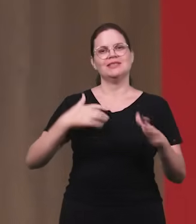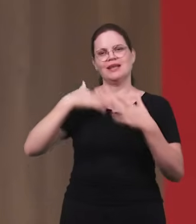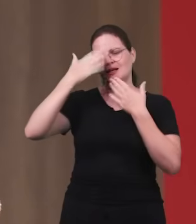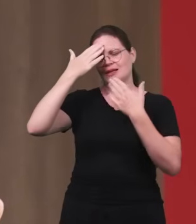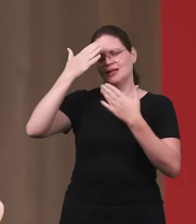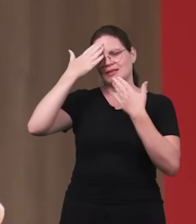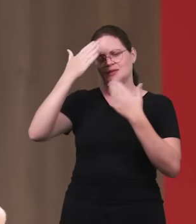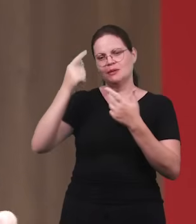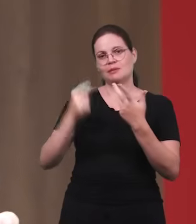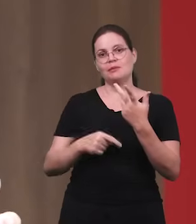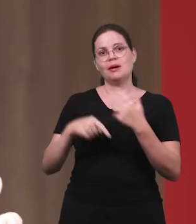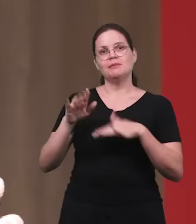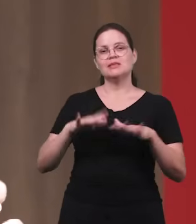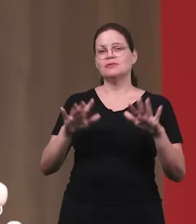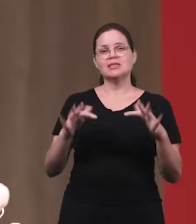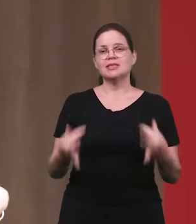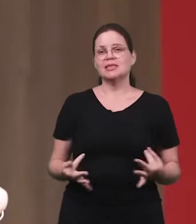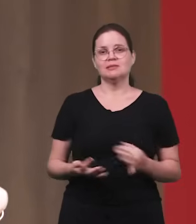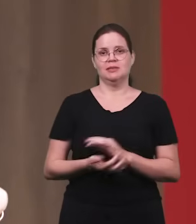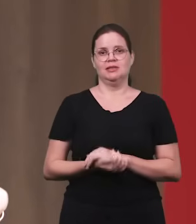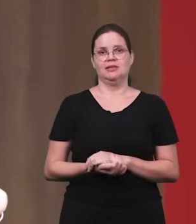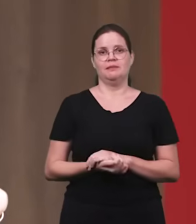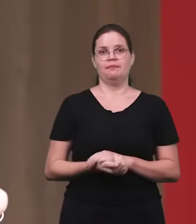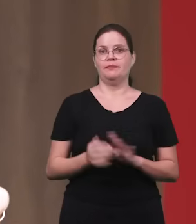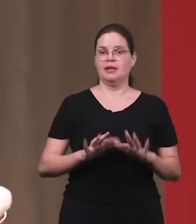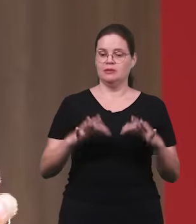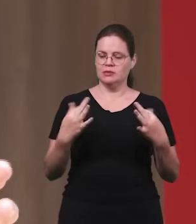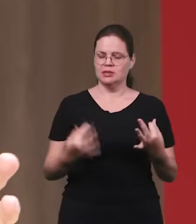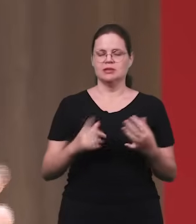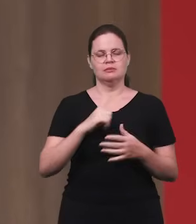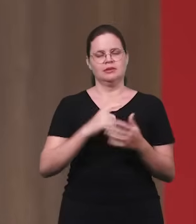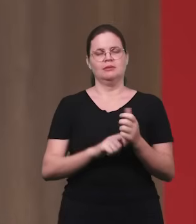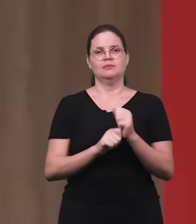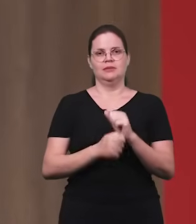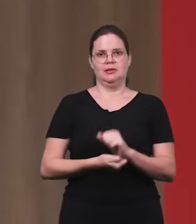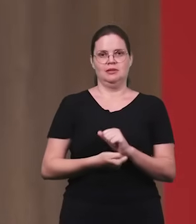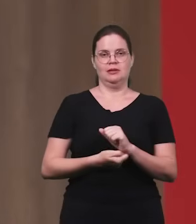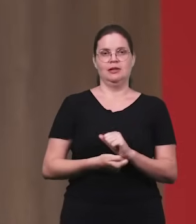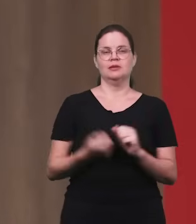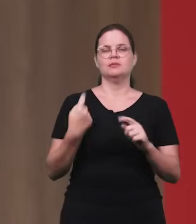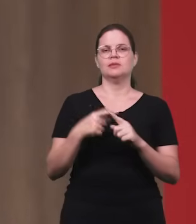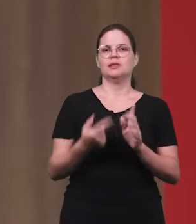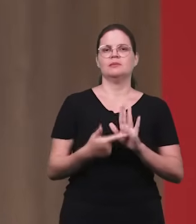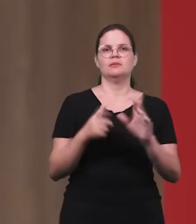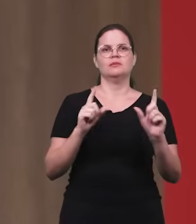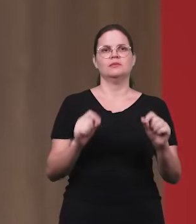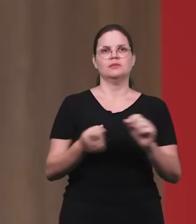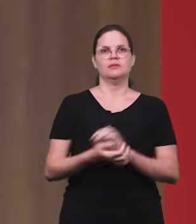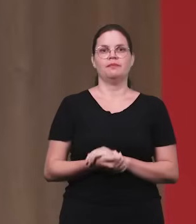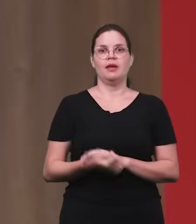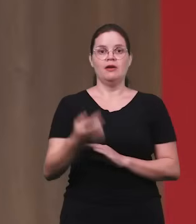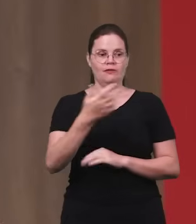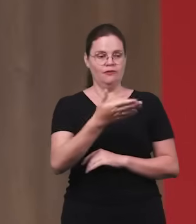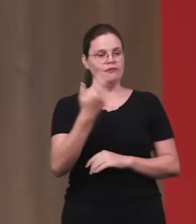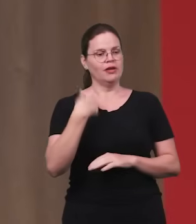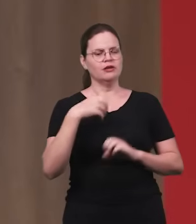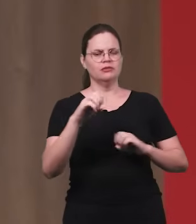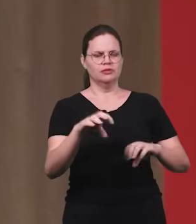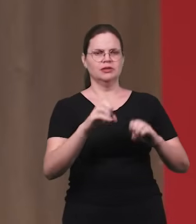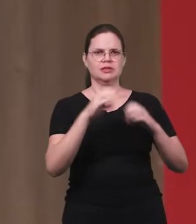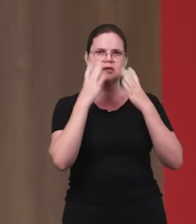coisas, mas coisas simples, mas que na simplicidade há um mistério ali. E aí ele fala, vinde ministrar o temor.